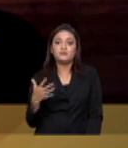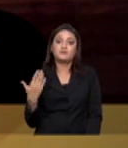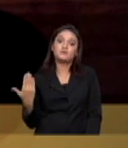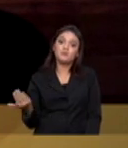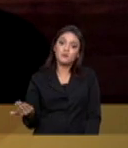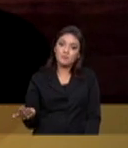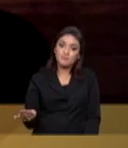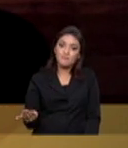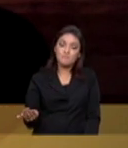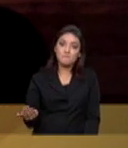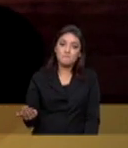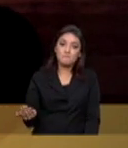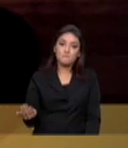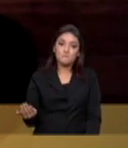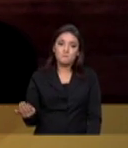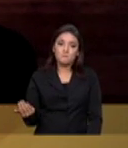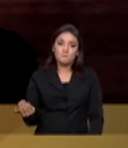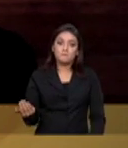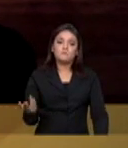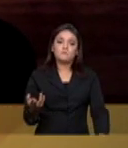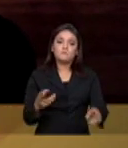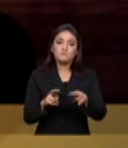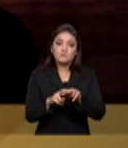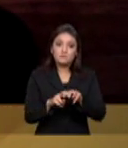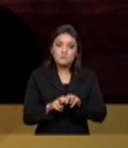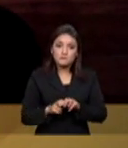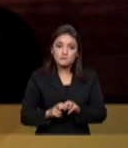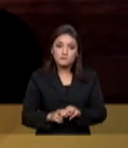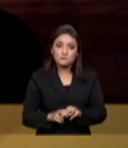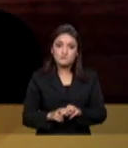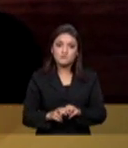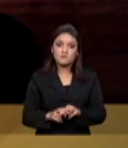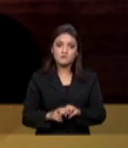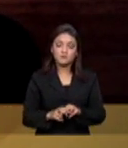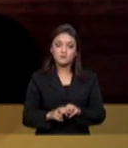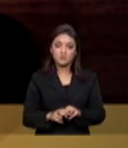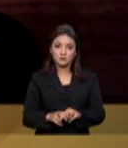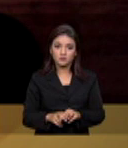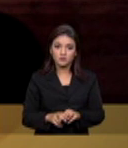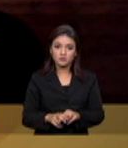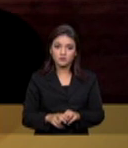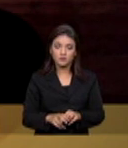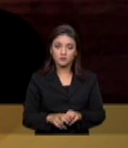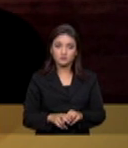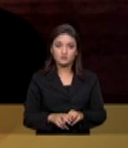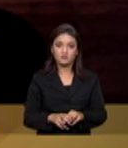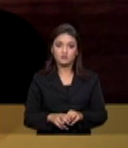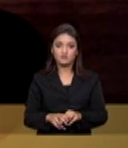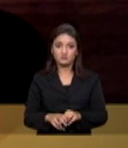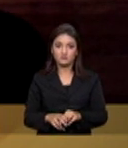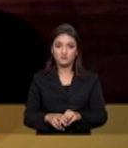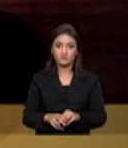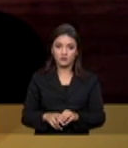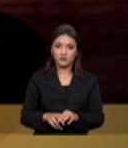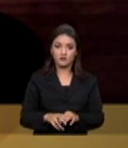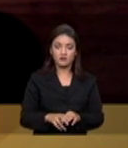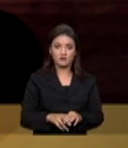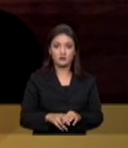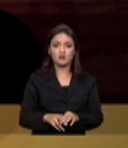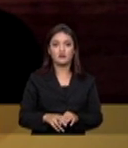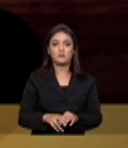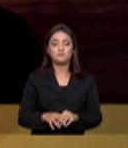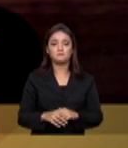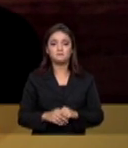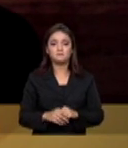Por esta razão levando em conta portanto e se afastou o que não poderia ter